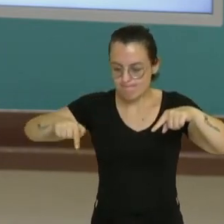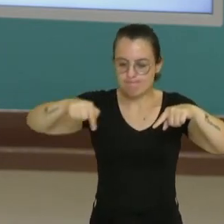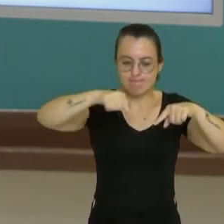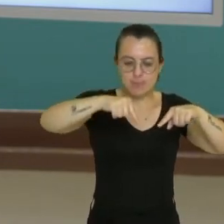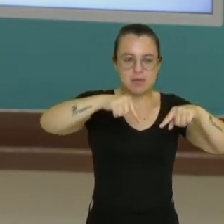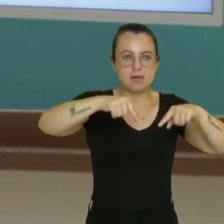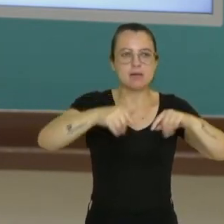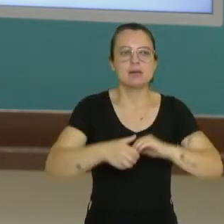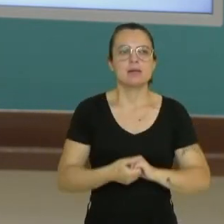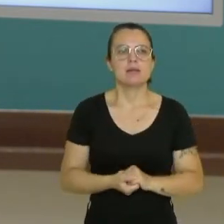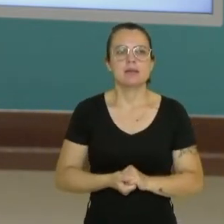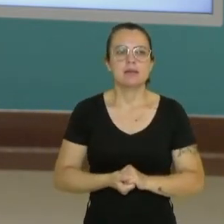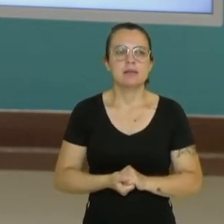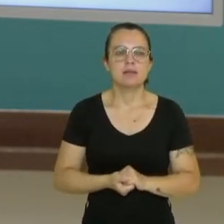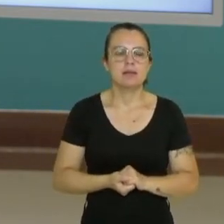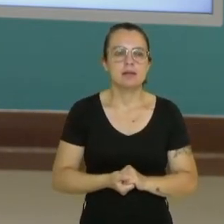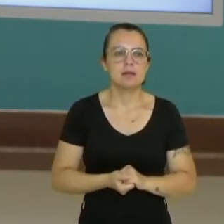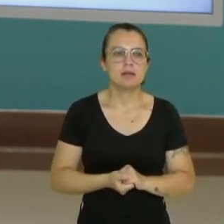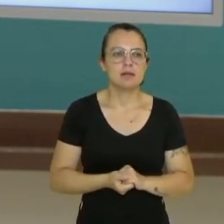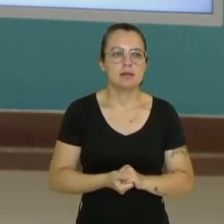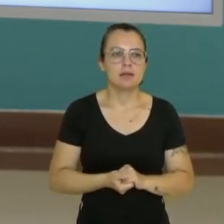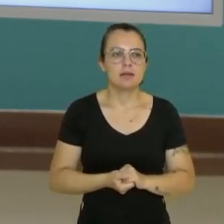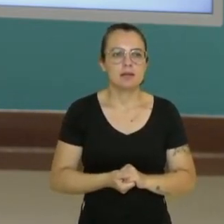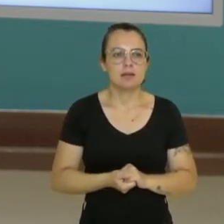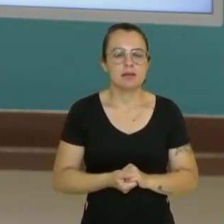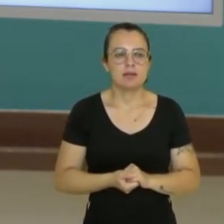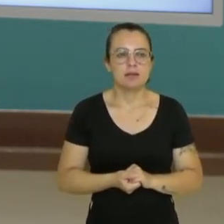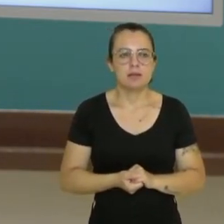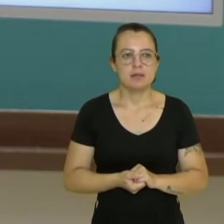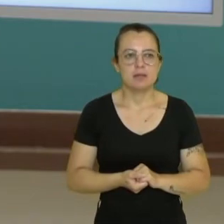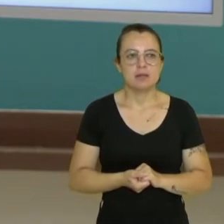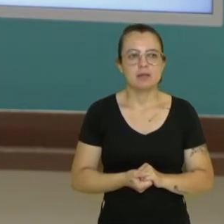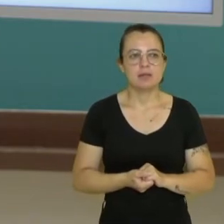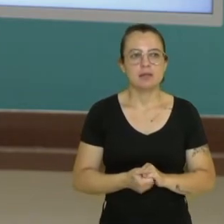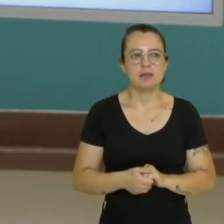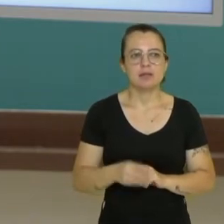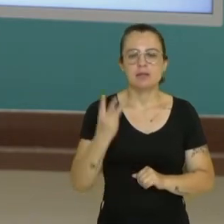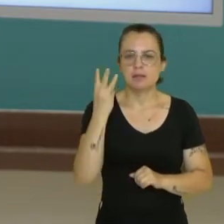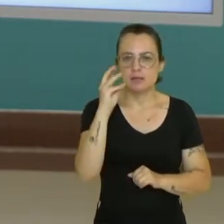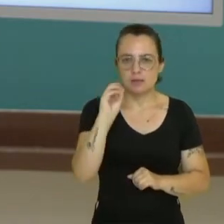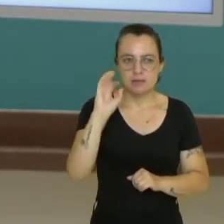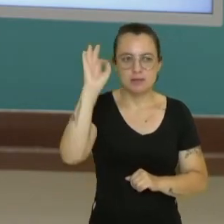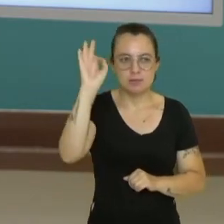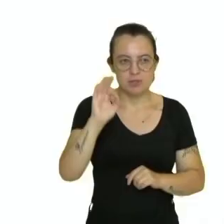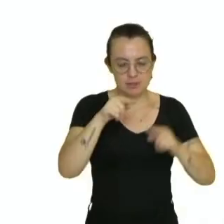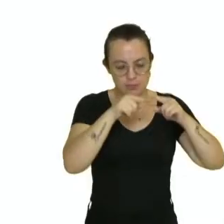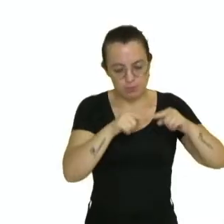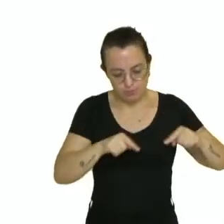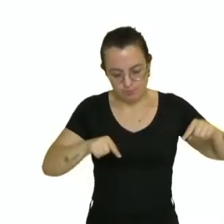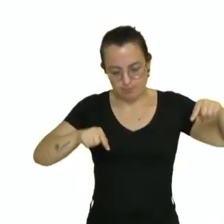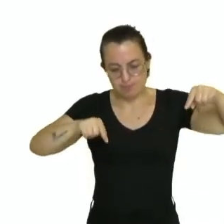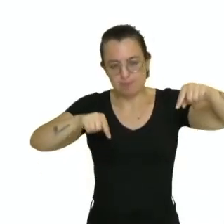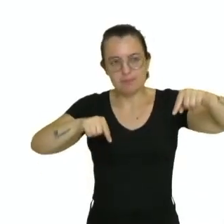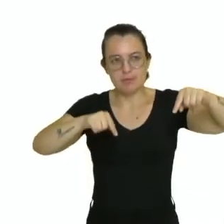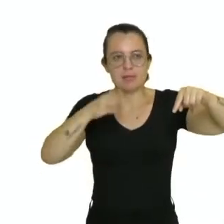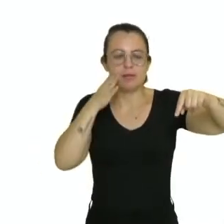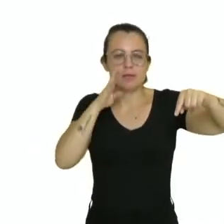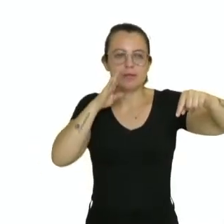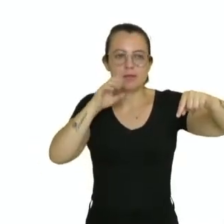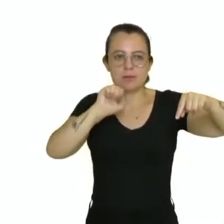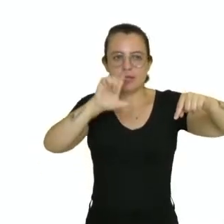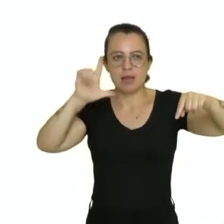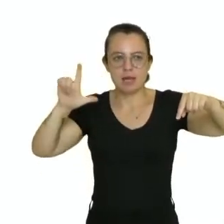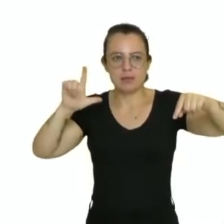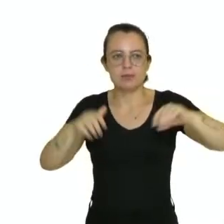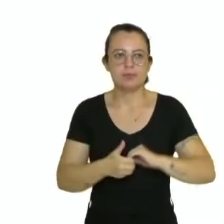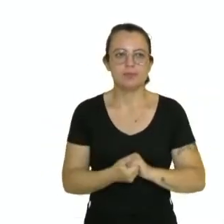508,75, vai ser para as receitas essenciais, as despesas essenciais. As despesas pessoais está esse azul claro, azul mais